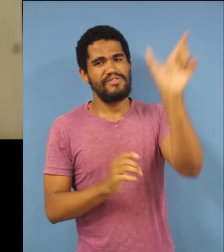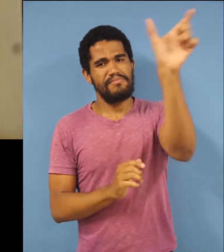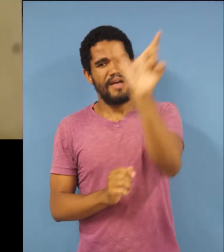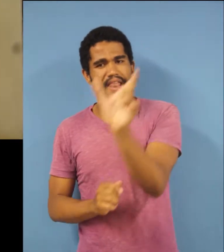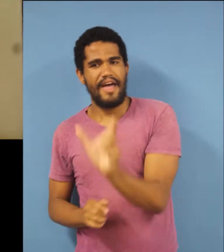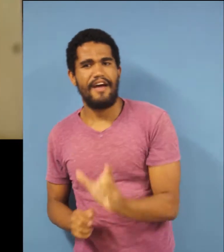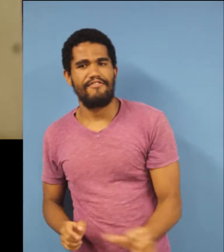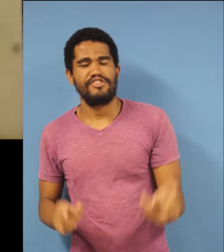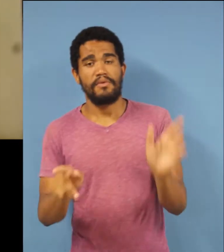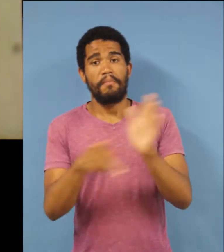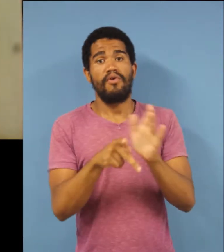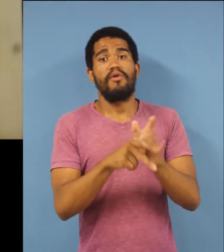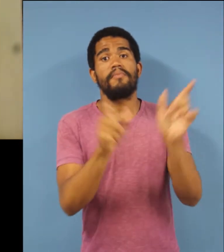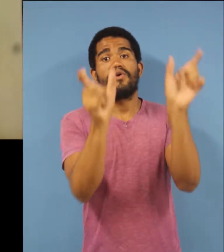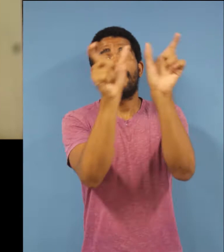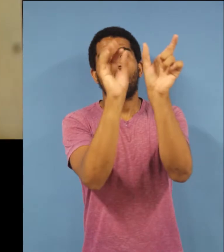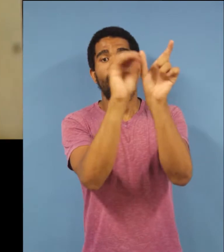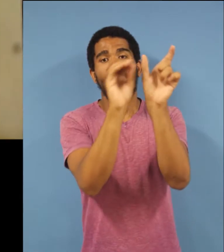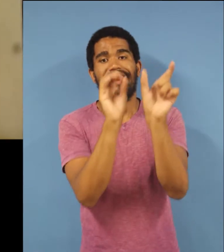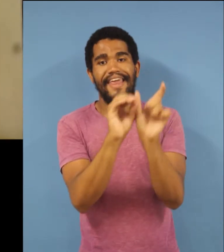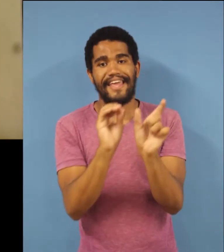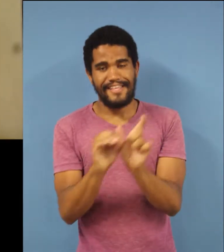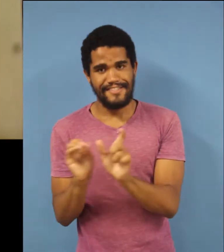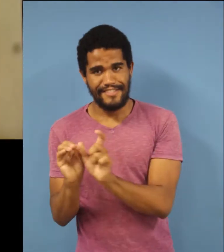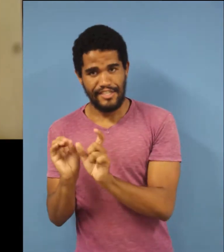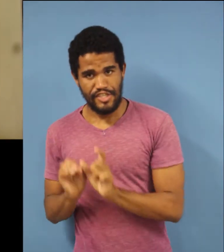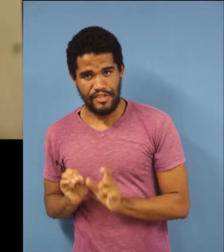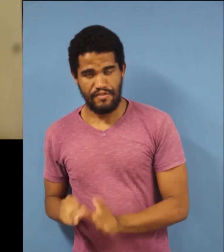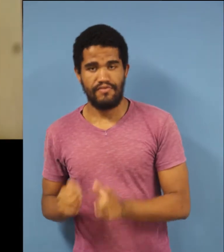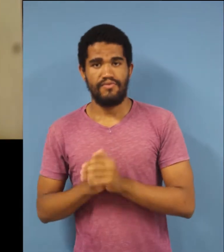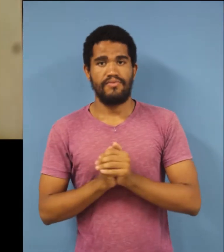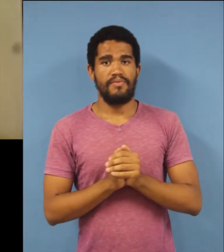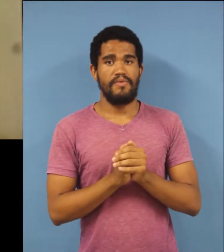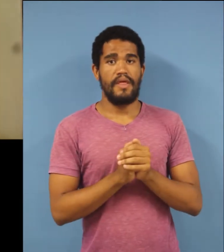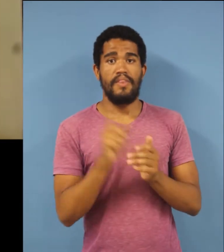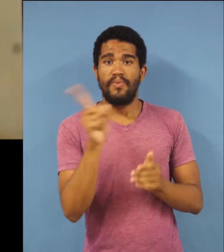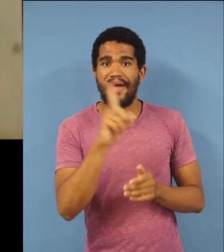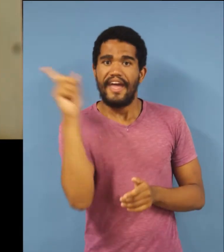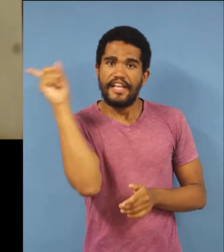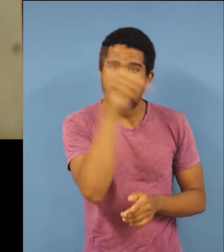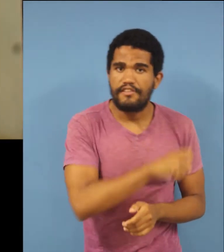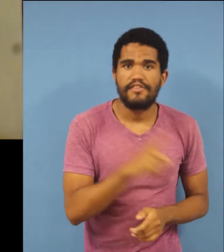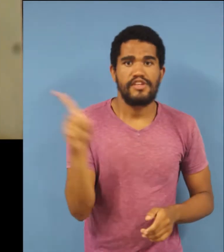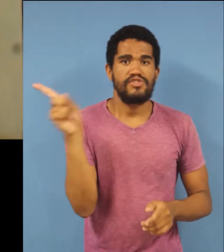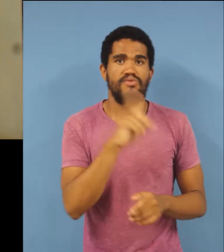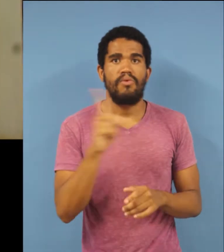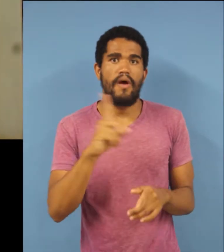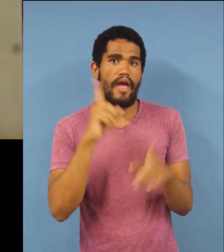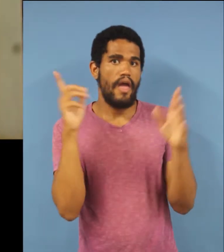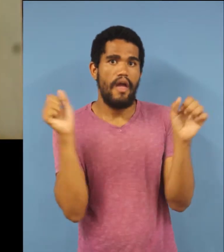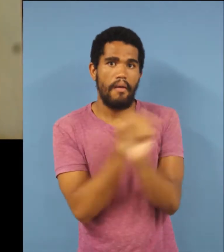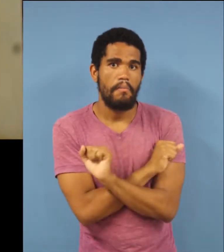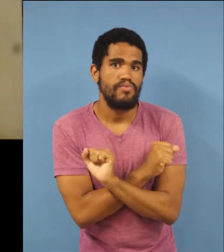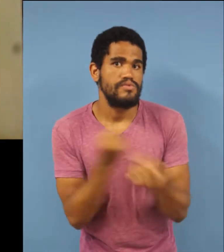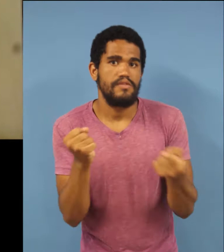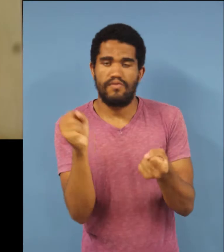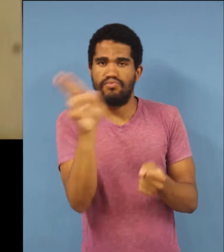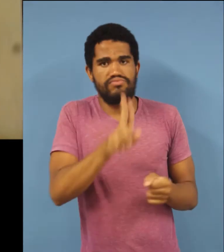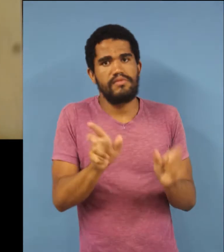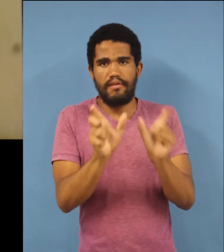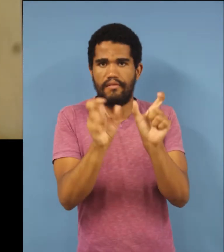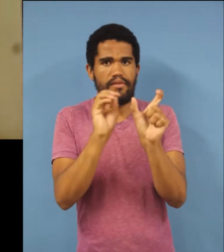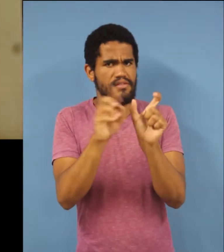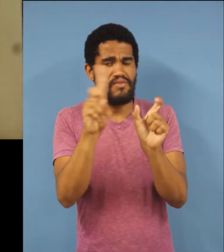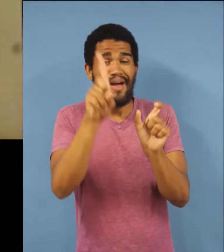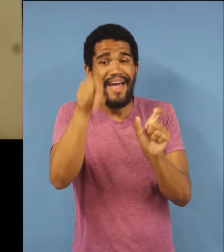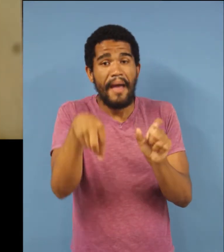a utilização de vários tipos de conectivo. E aí o que eu tô querendo mostrar para vocês? Não existe dificuldade nem grande segredo nenhum com o uso dos